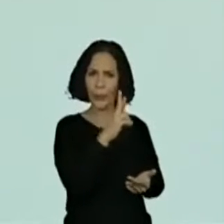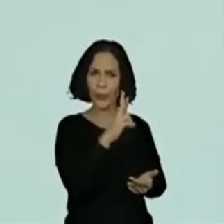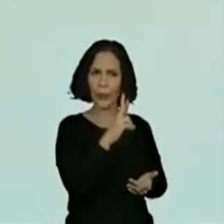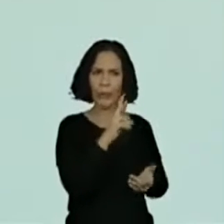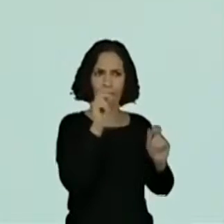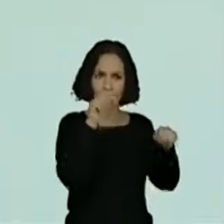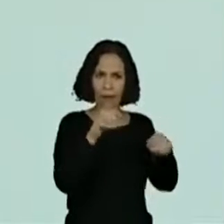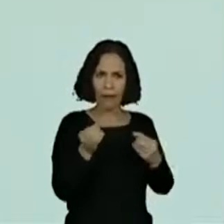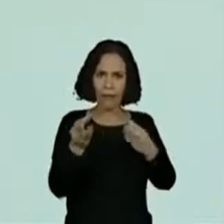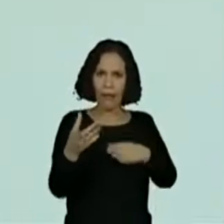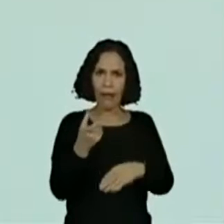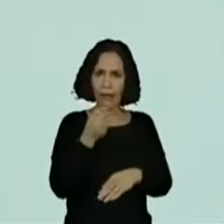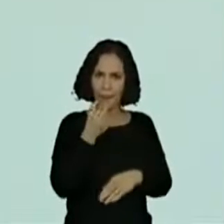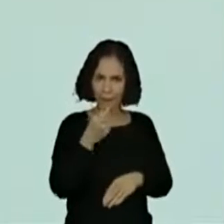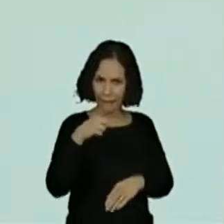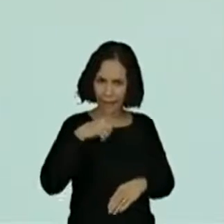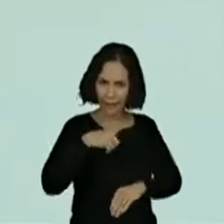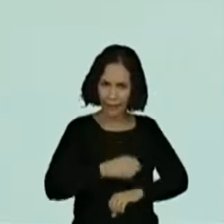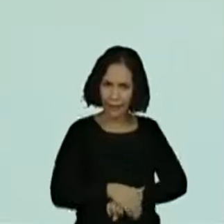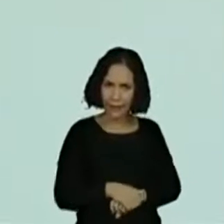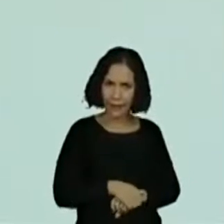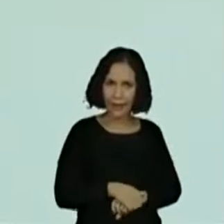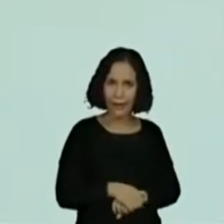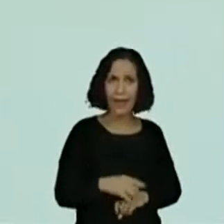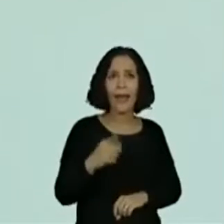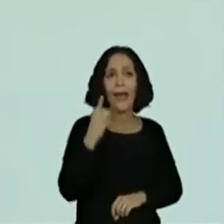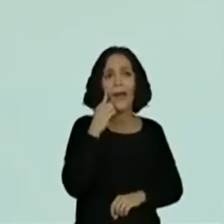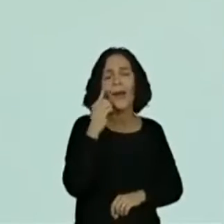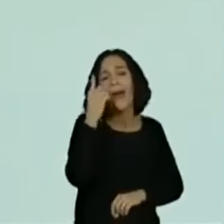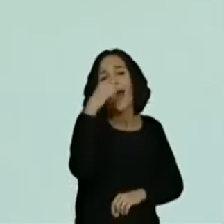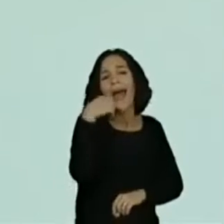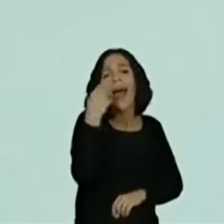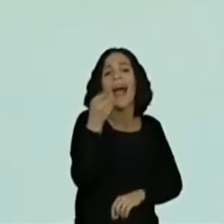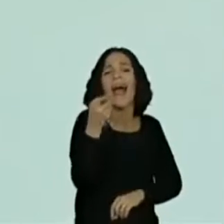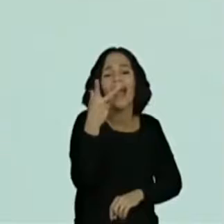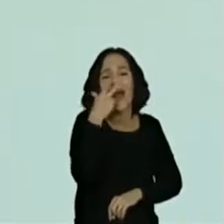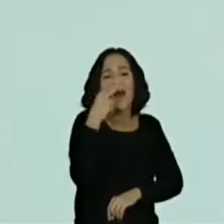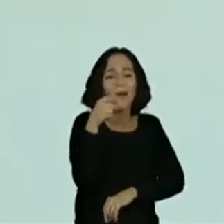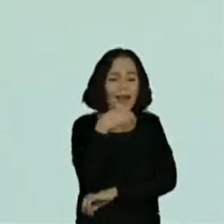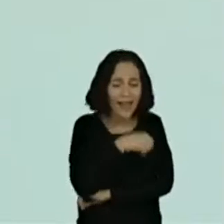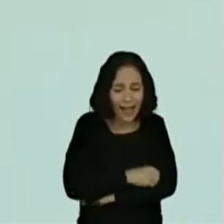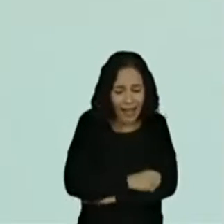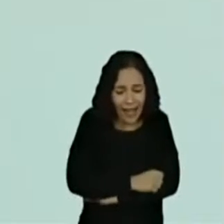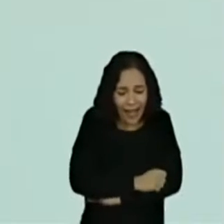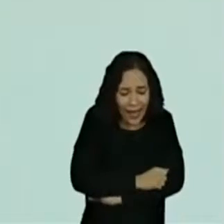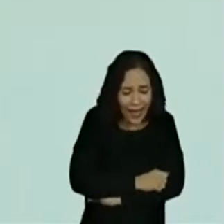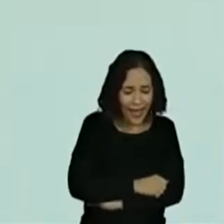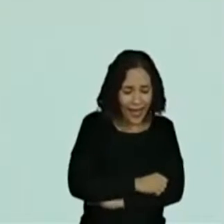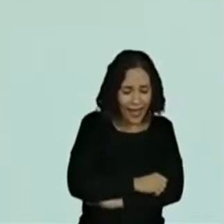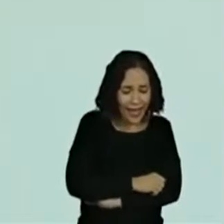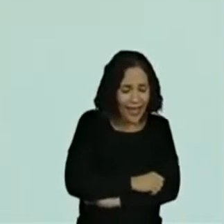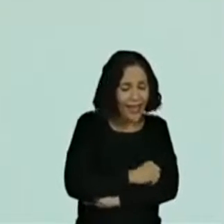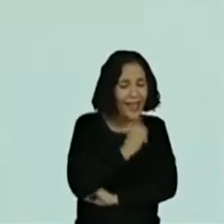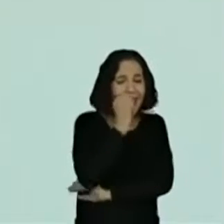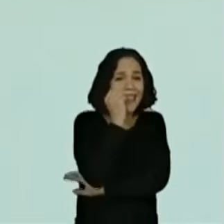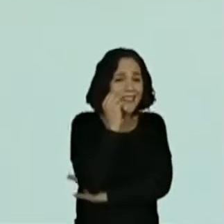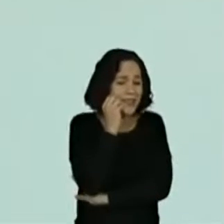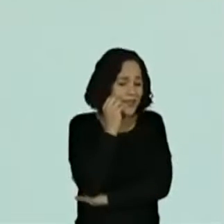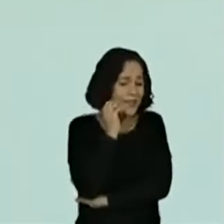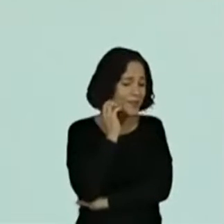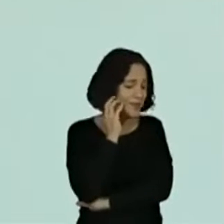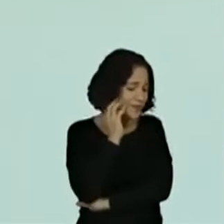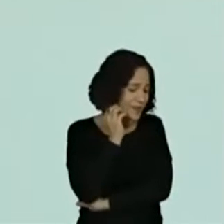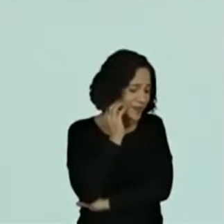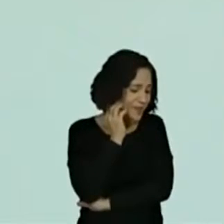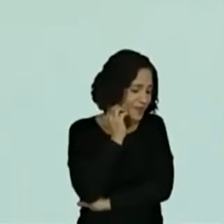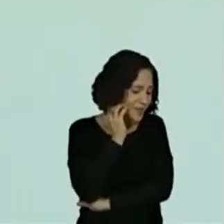para esse formigamento? Olha a carinha dessa formiga, professora. Ela está apavorada com esse